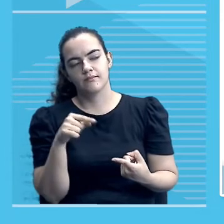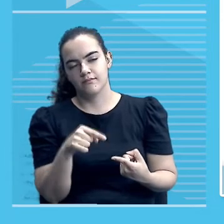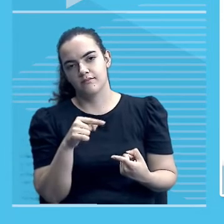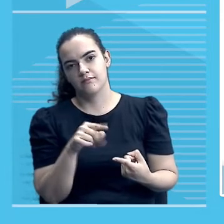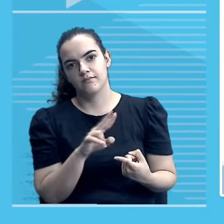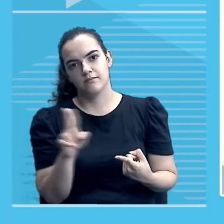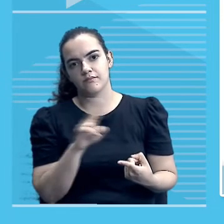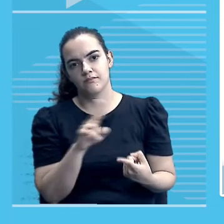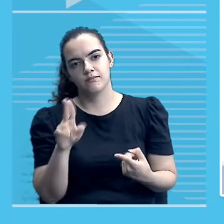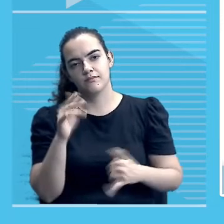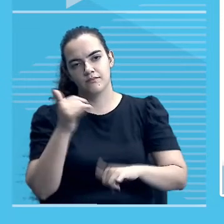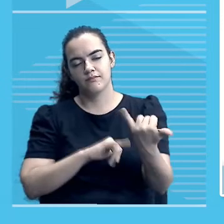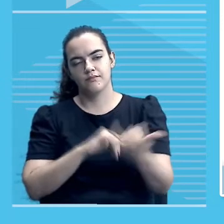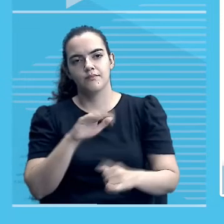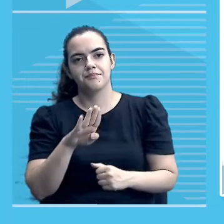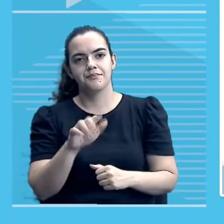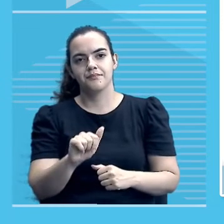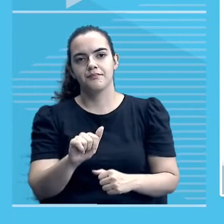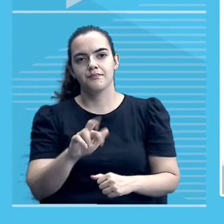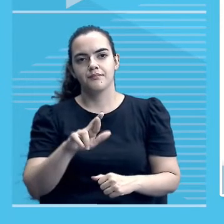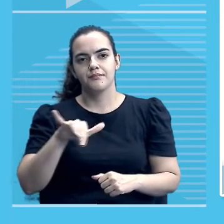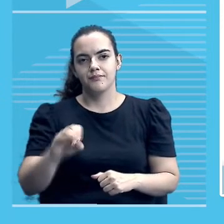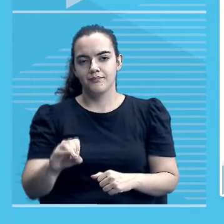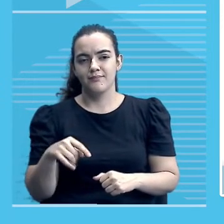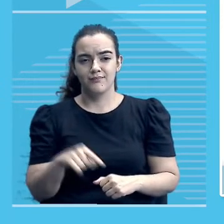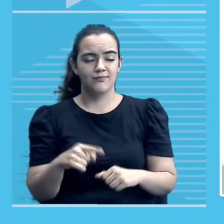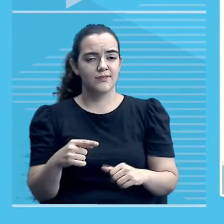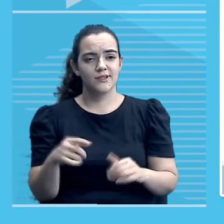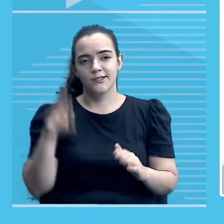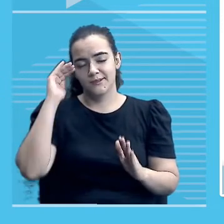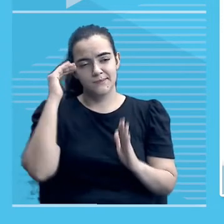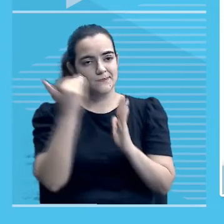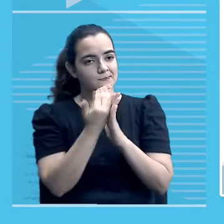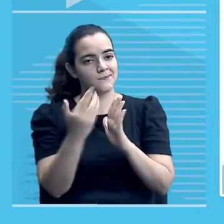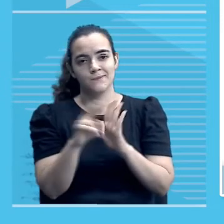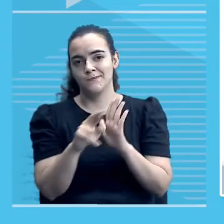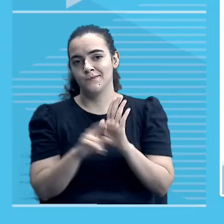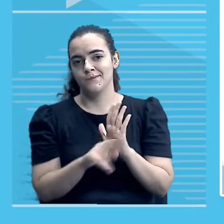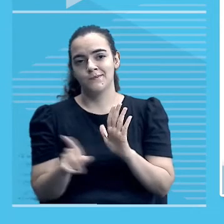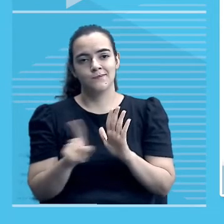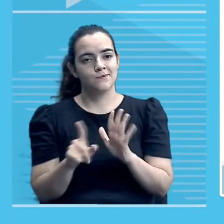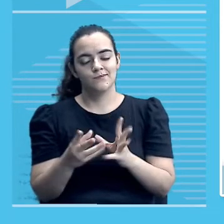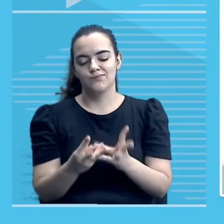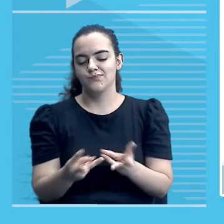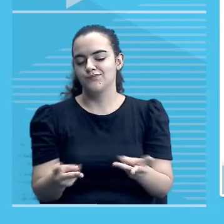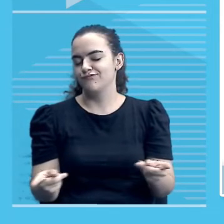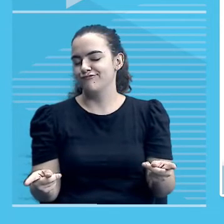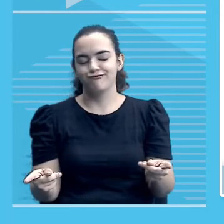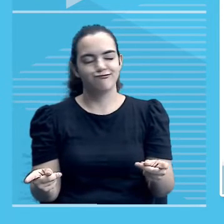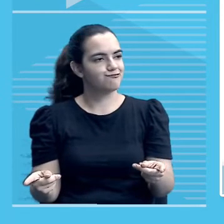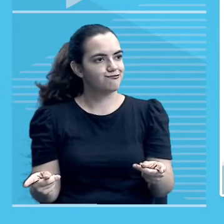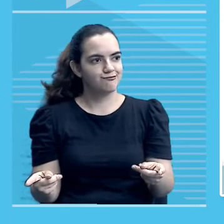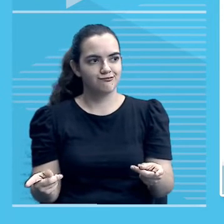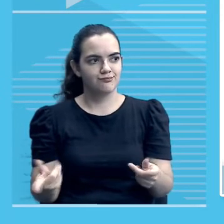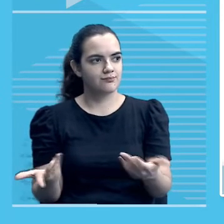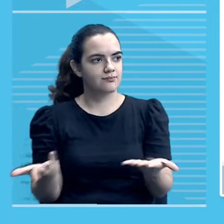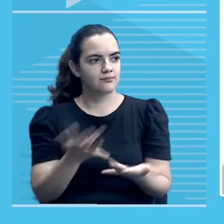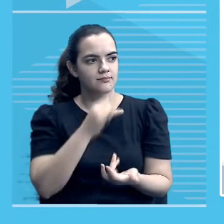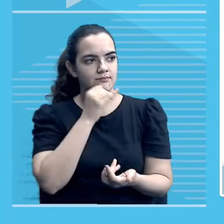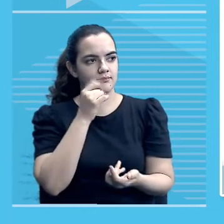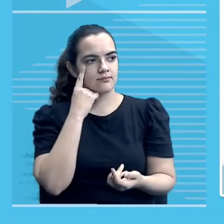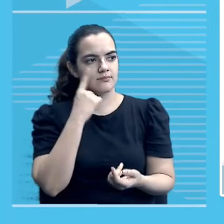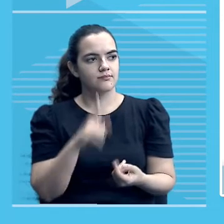certo? Os sulfetos, agora regra geral, os sulfetos de ação são insolúveis, ó. Exceto